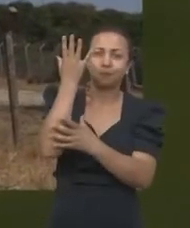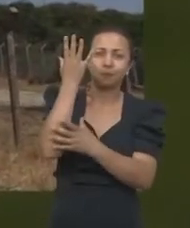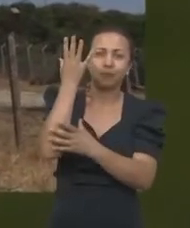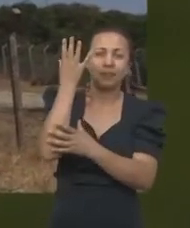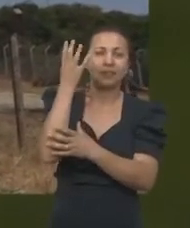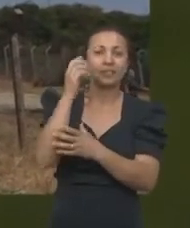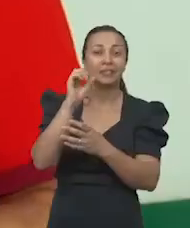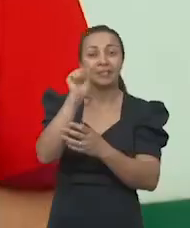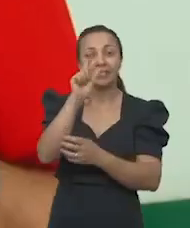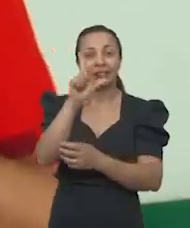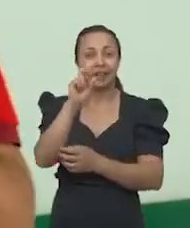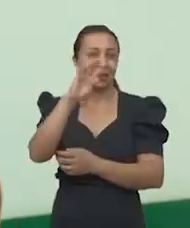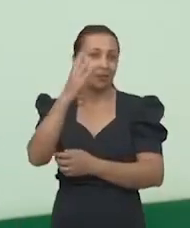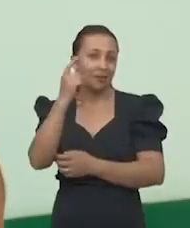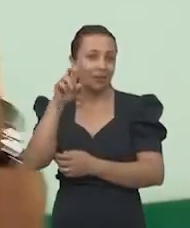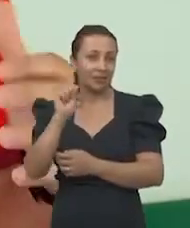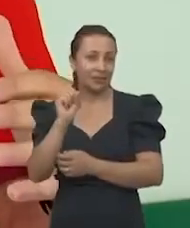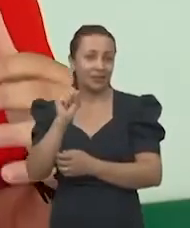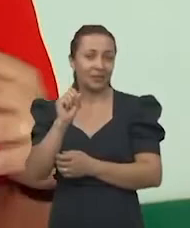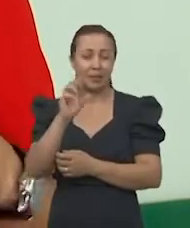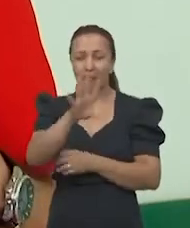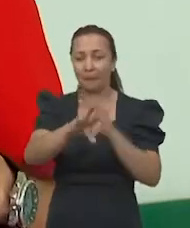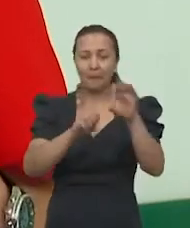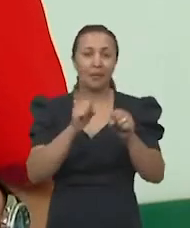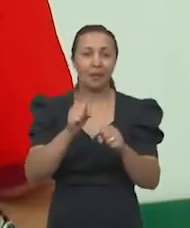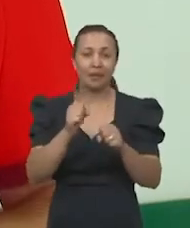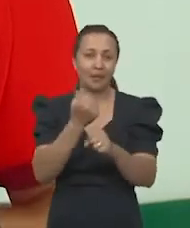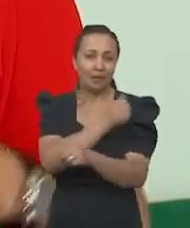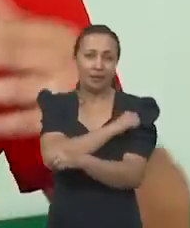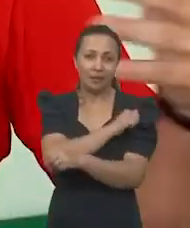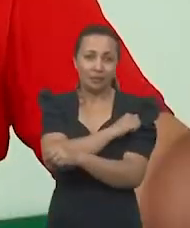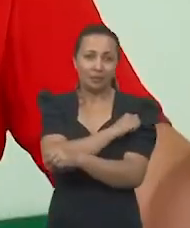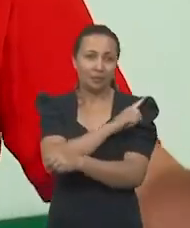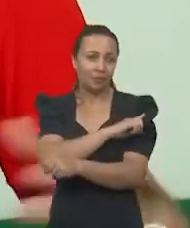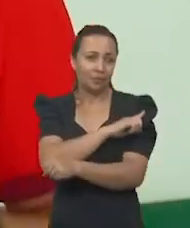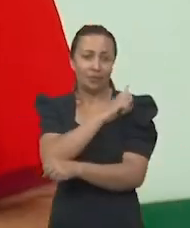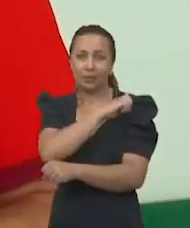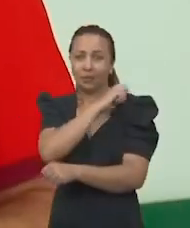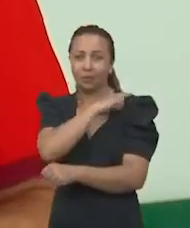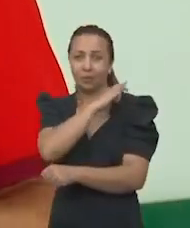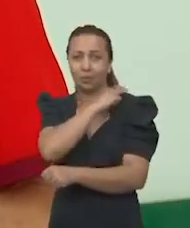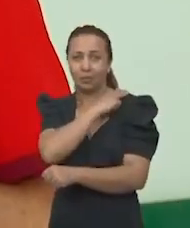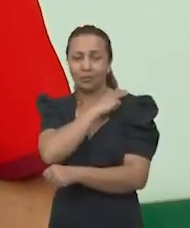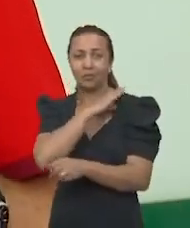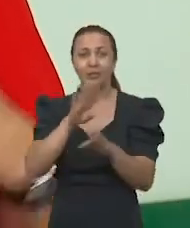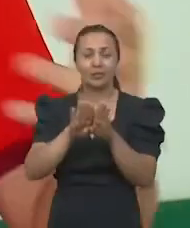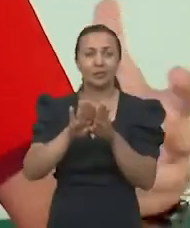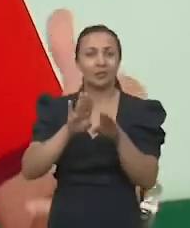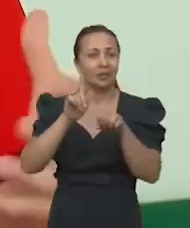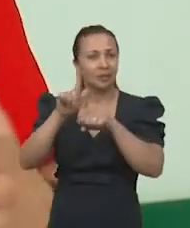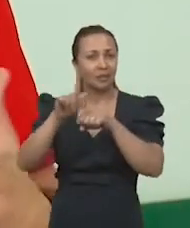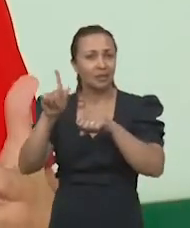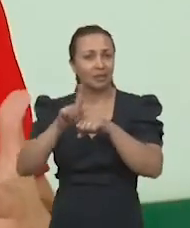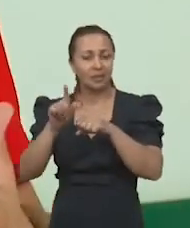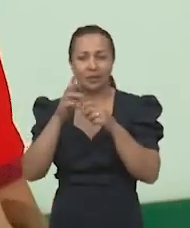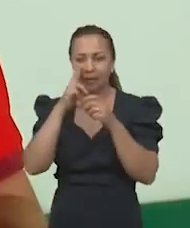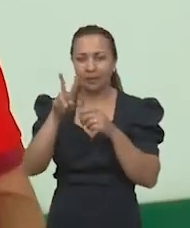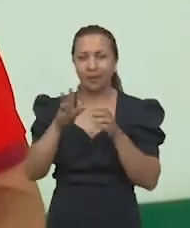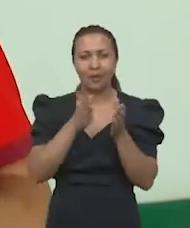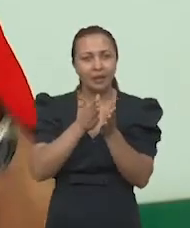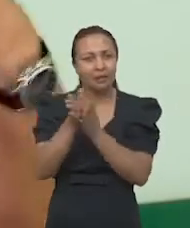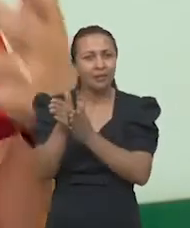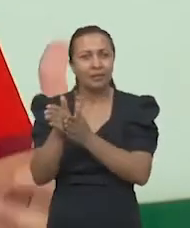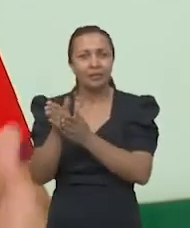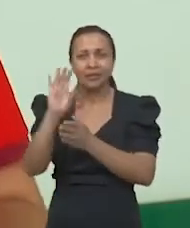aqui próximo. Então, pegar alunos do ensino médio, alunos da graduação, e vê-los entrando na área